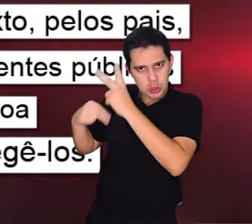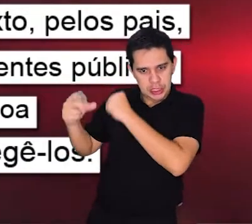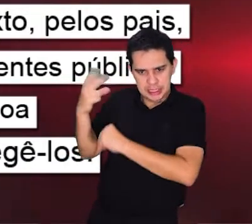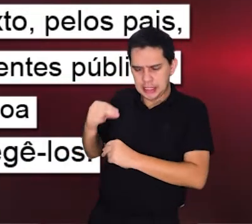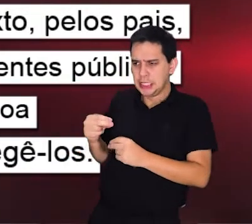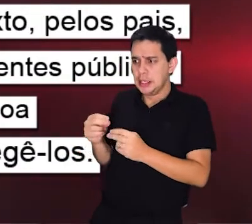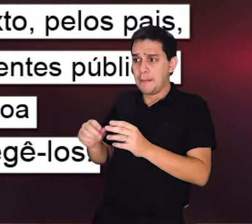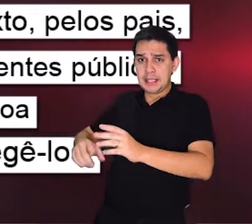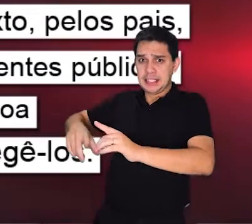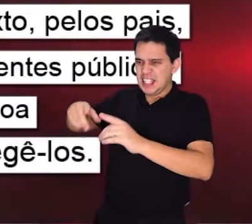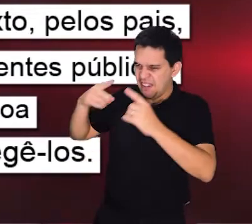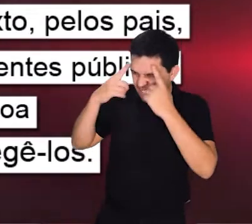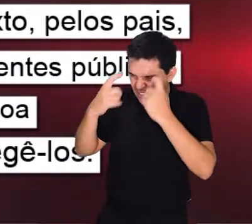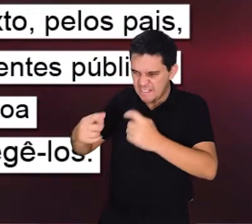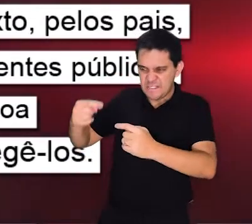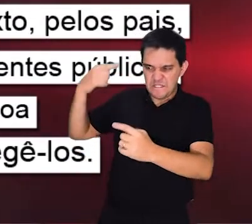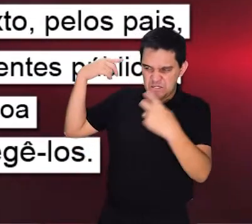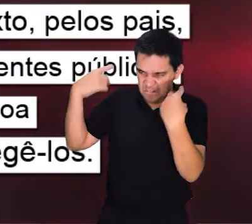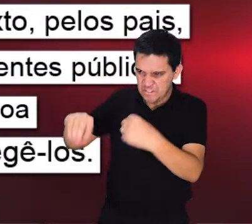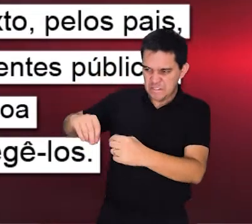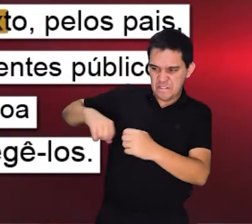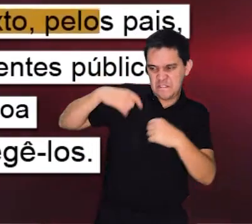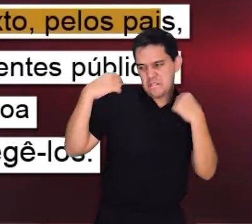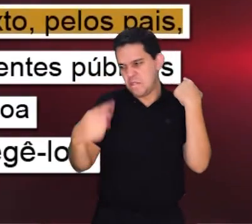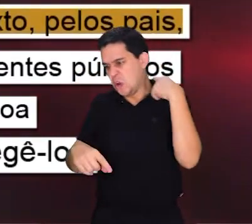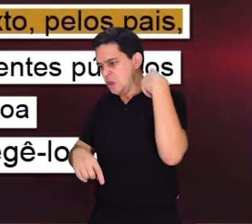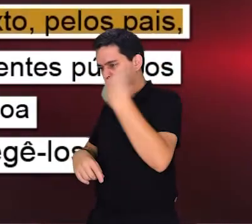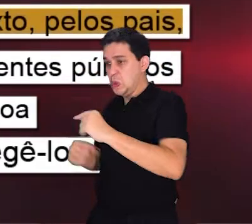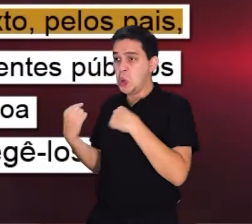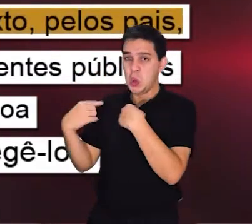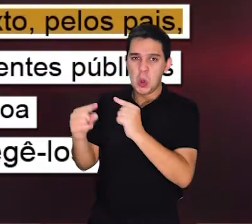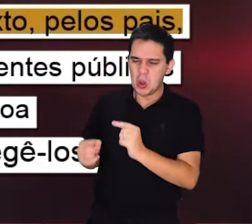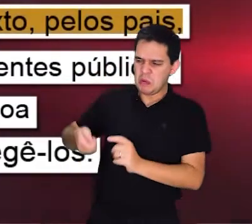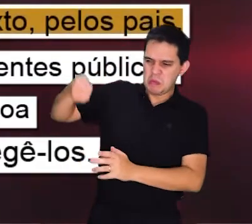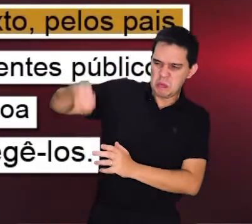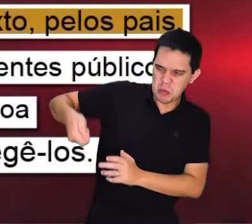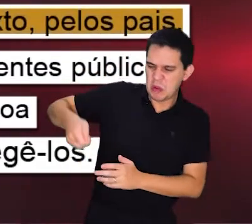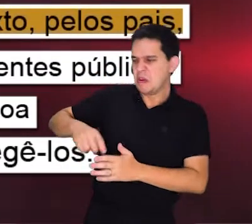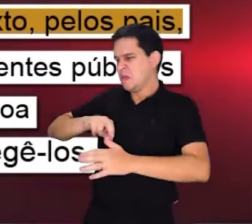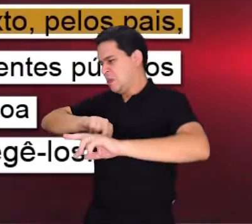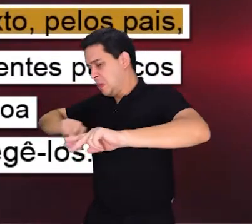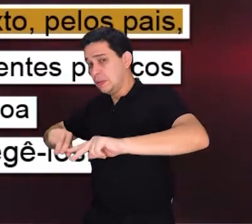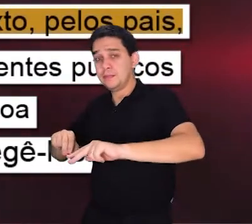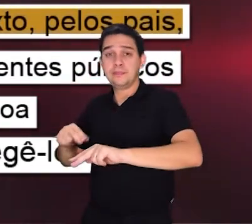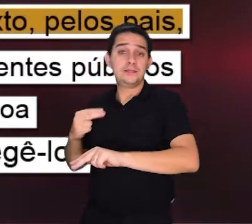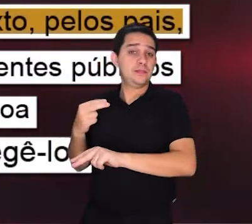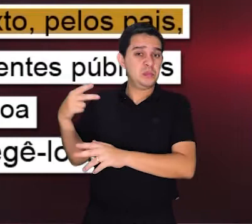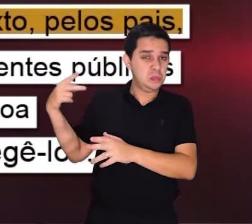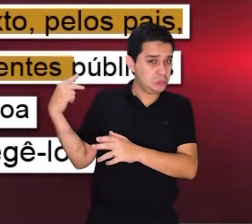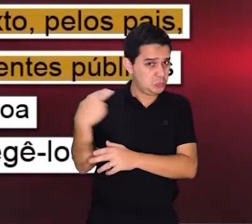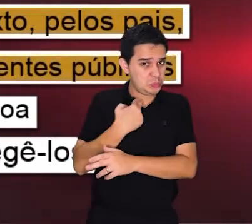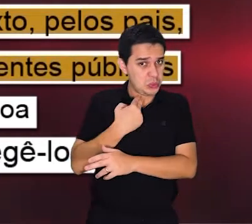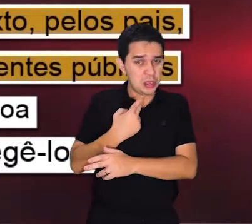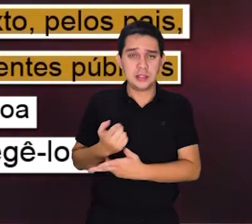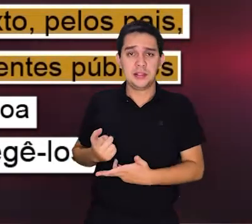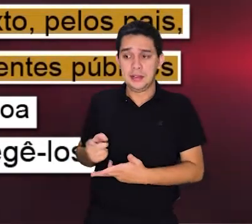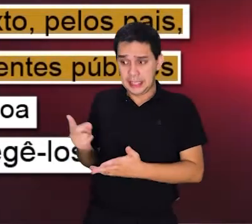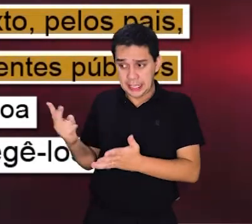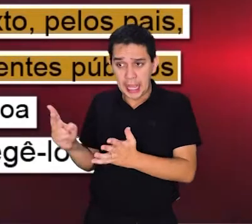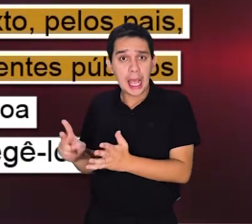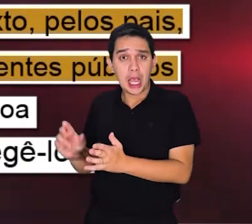tratamento cruel, degradante, como forma de correção, disciplina, educação ou qualquer outro pretexto. E aí ele